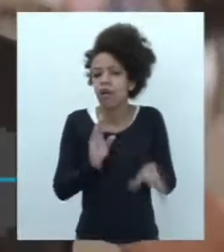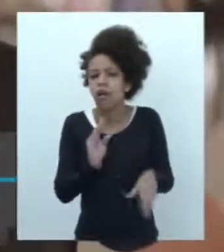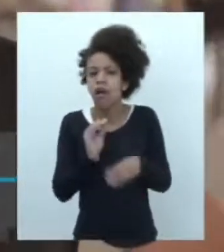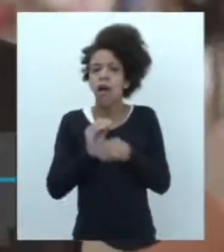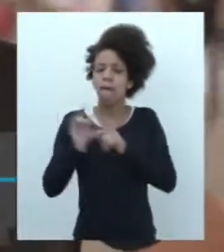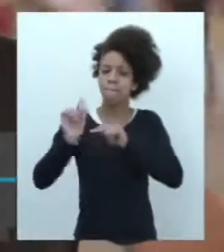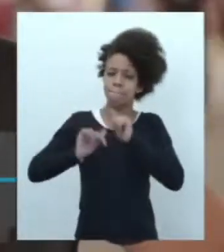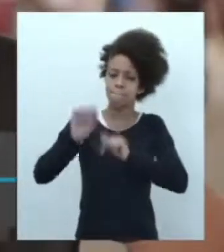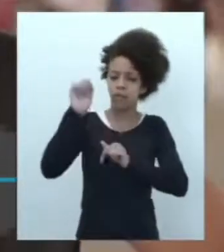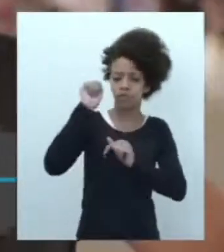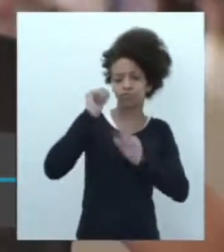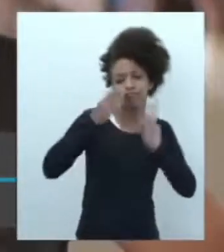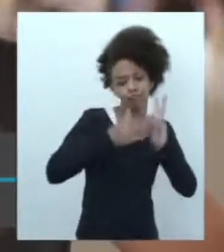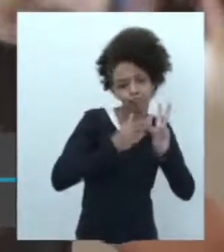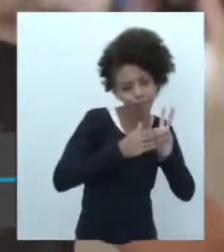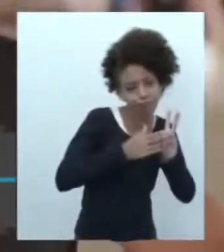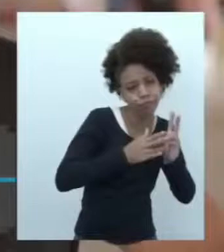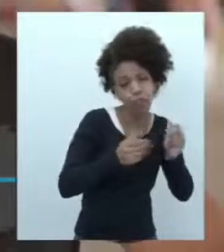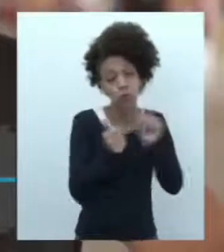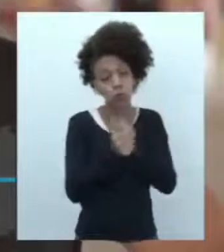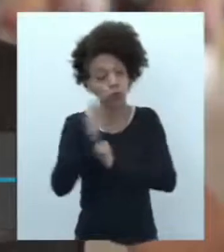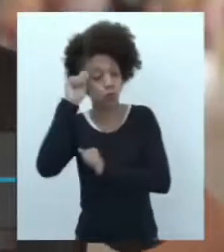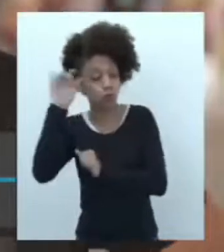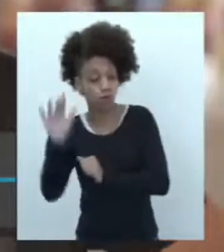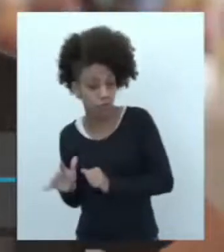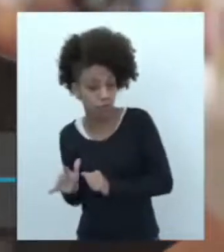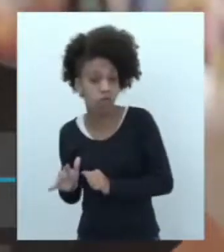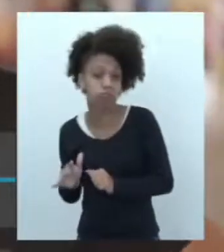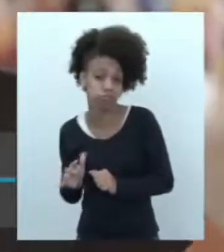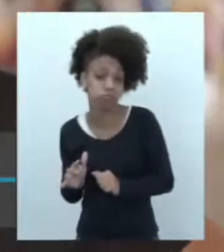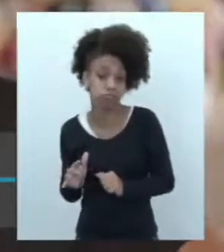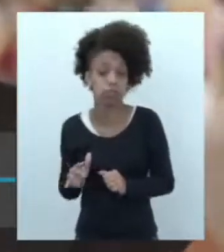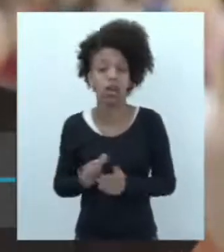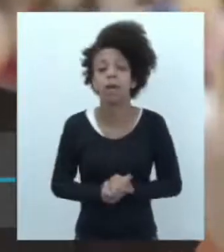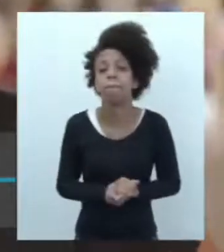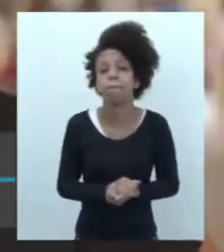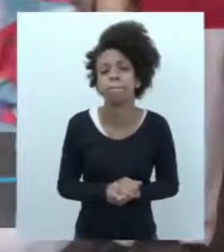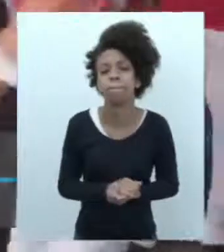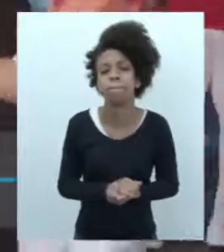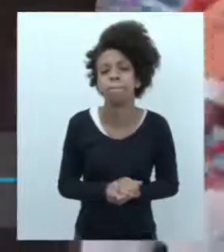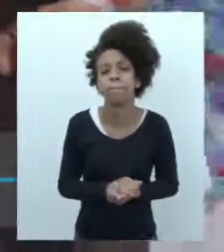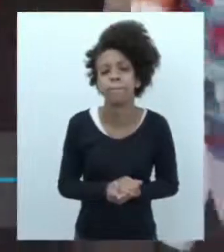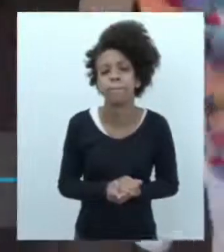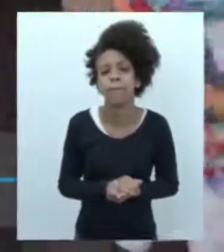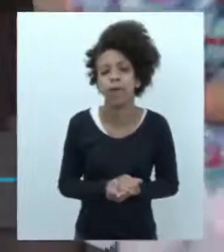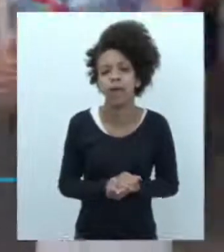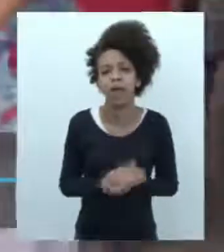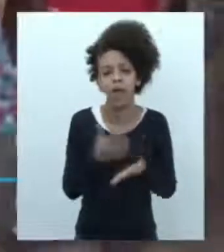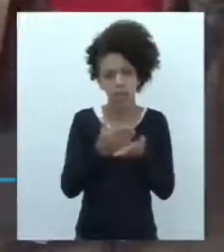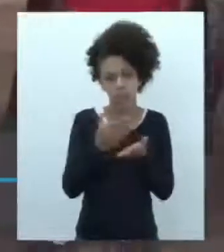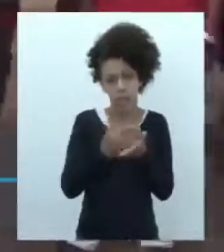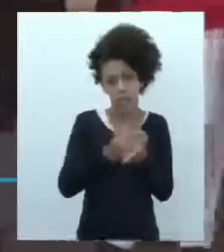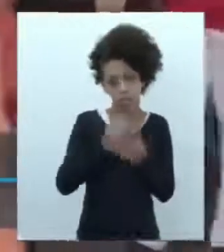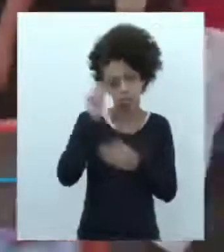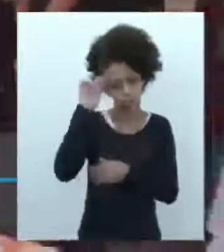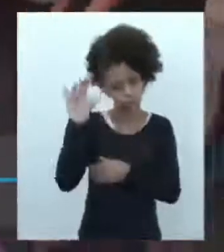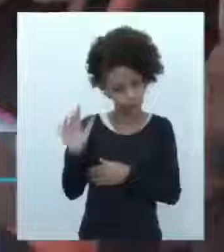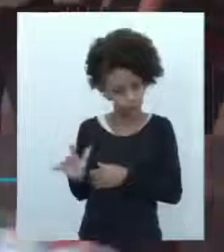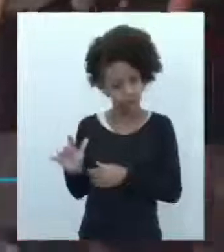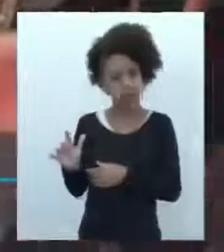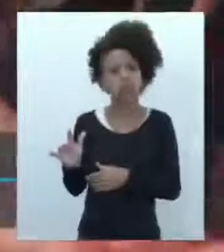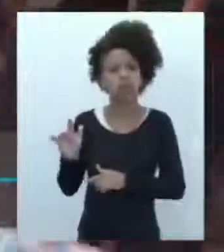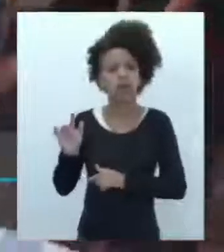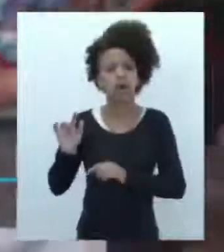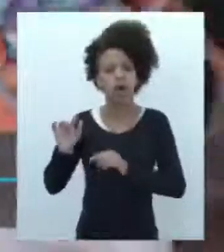elementos indígenas, africanos e lusitanos. Na parte africana, esses